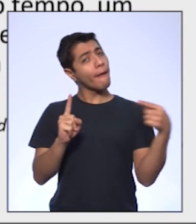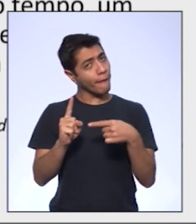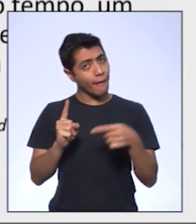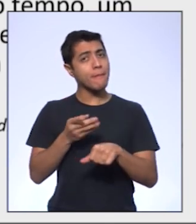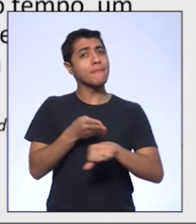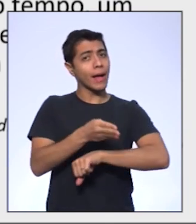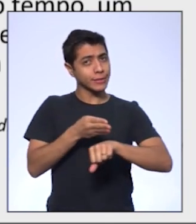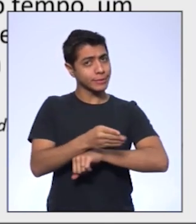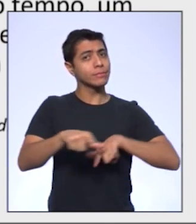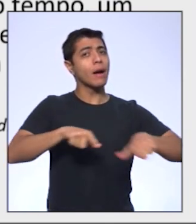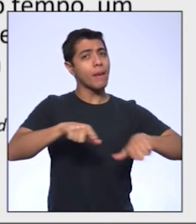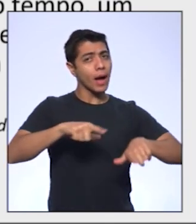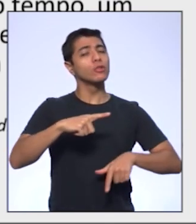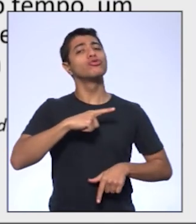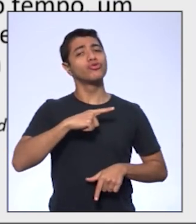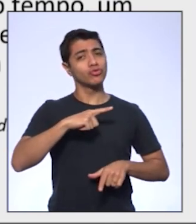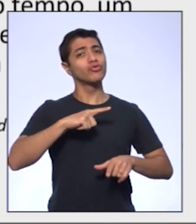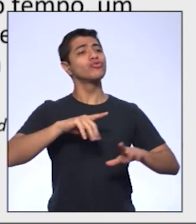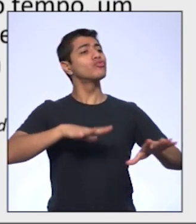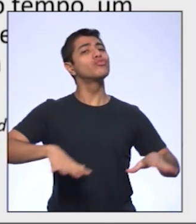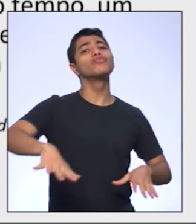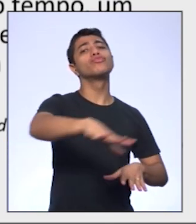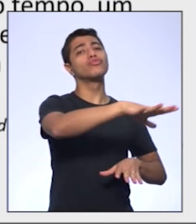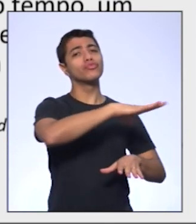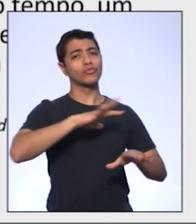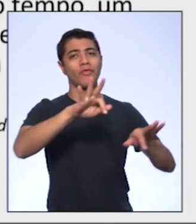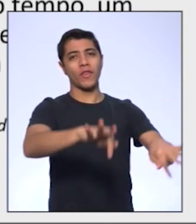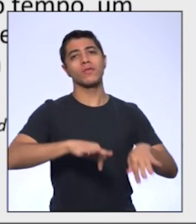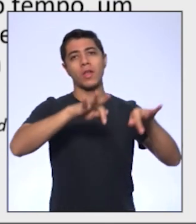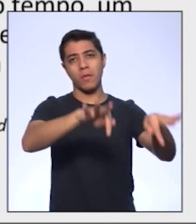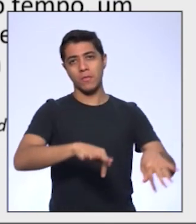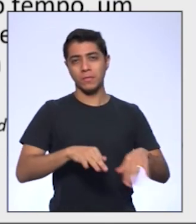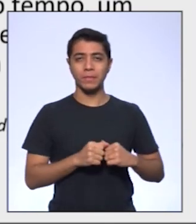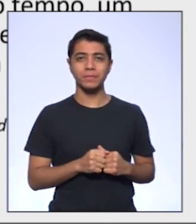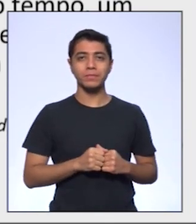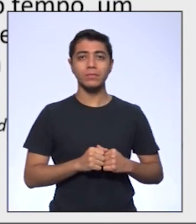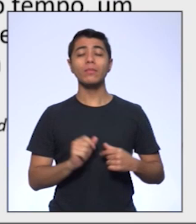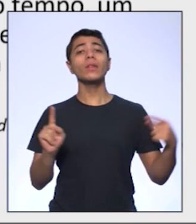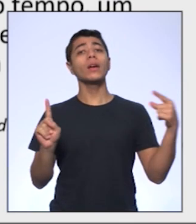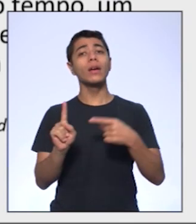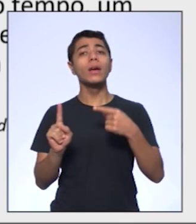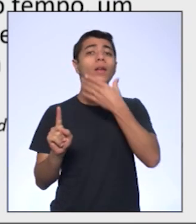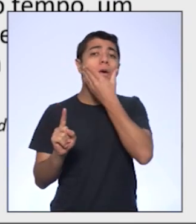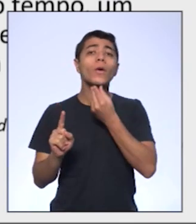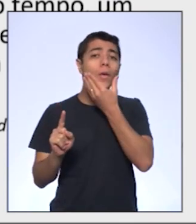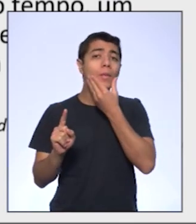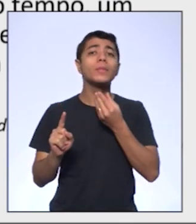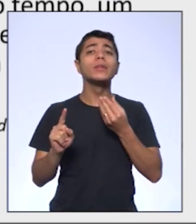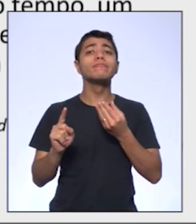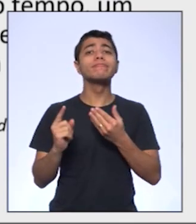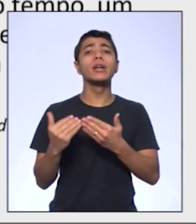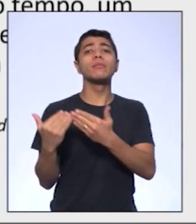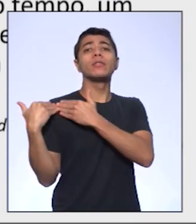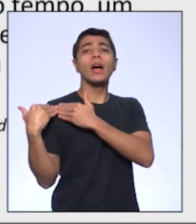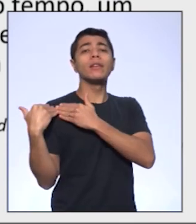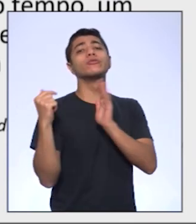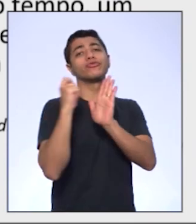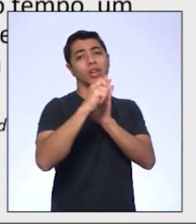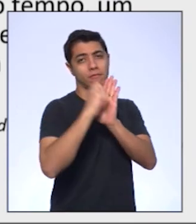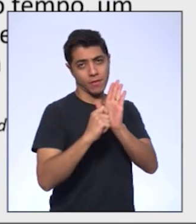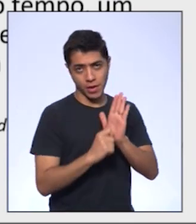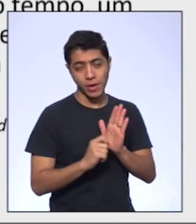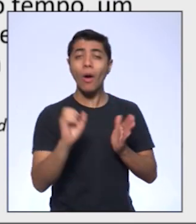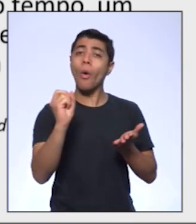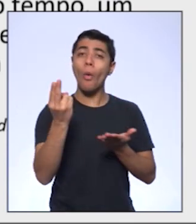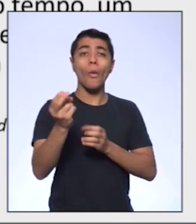feudal. Beleza? Bom, tudo bem até aqui? Continuando. Um homem cujo ofício é escrever ou ensinar, e,